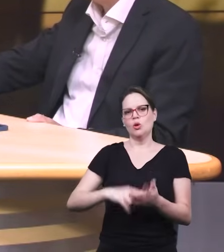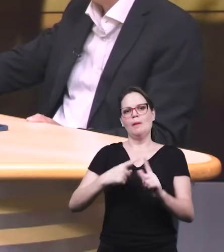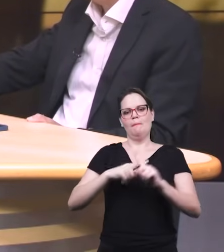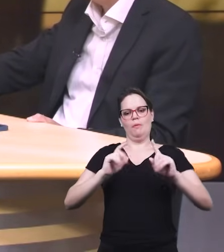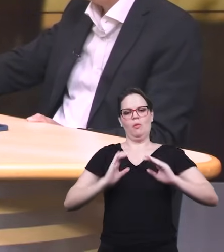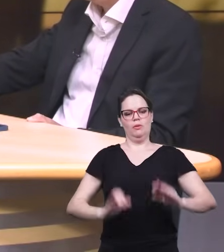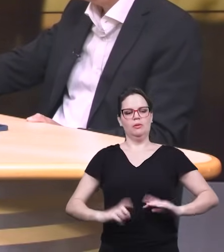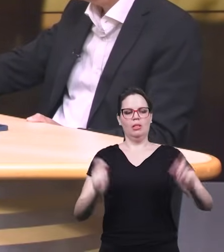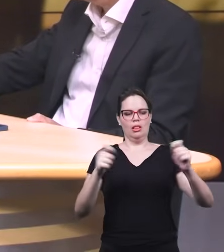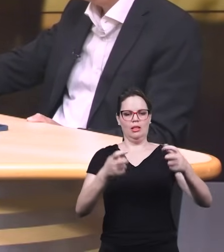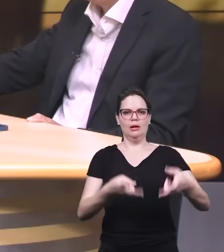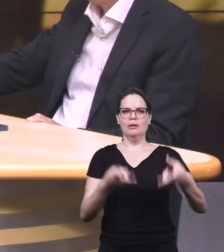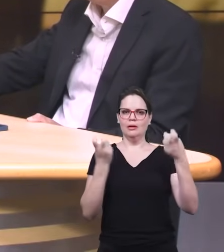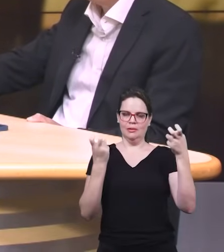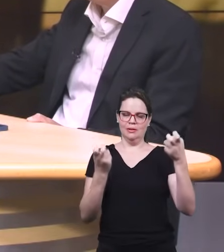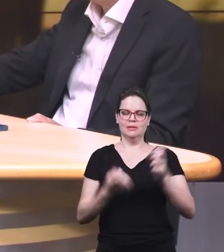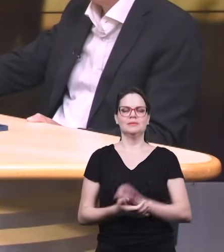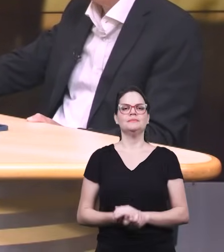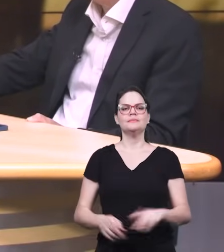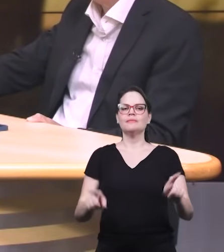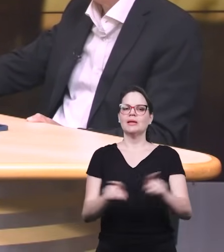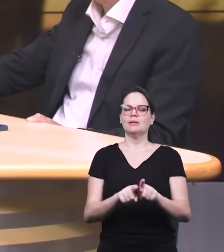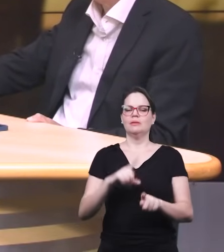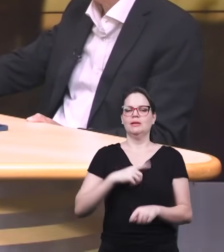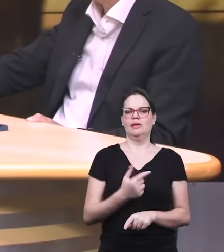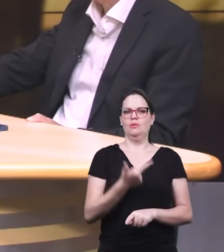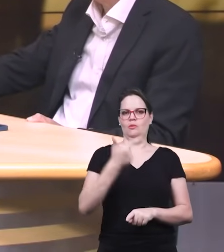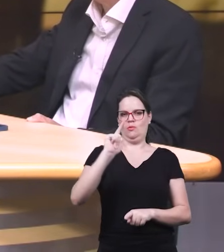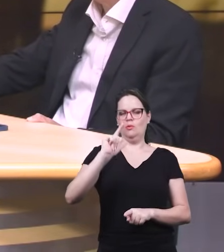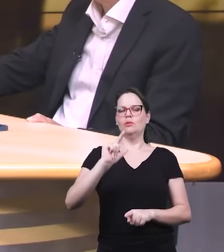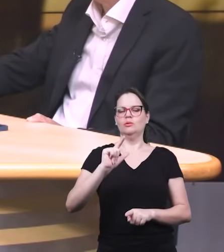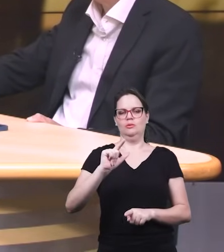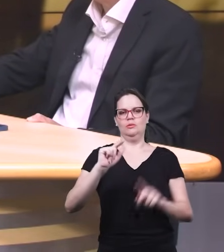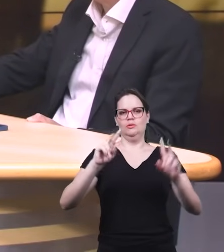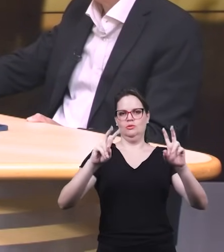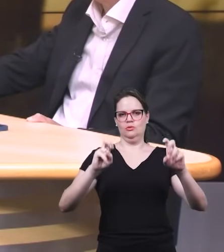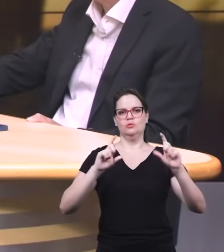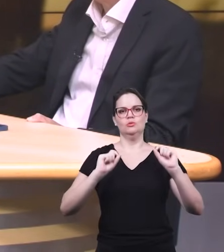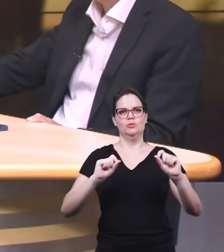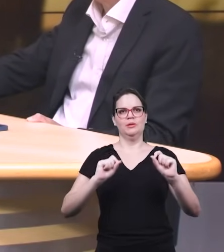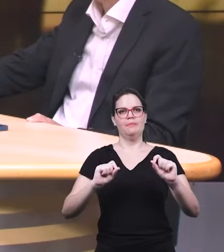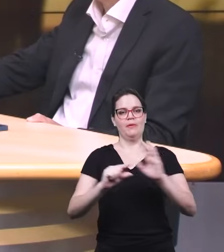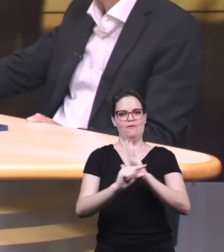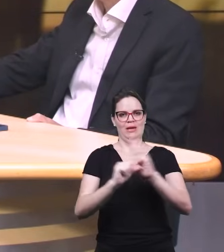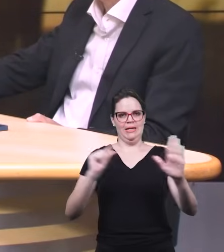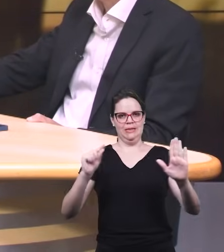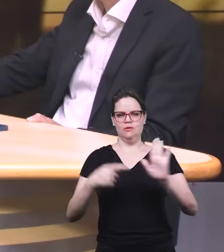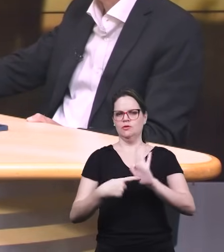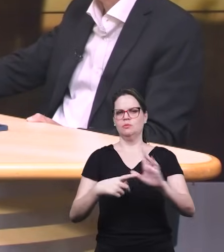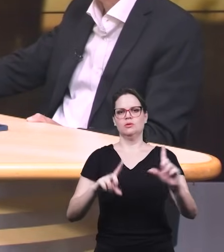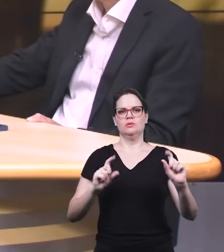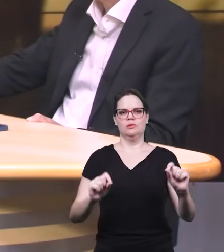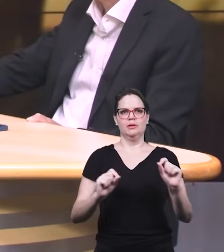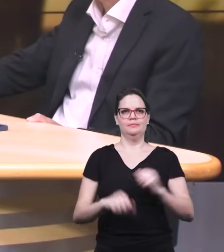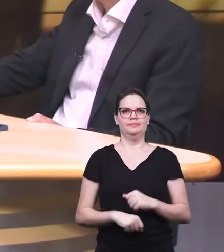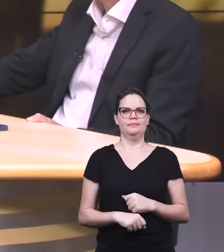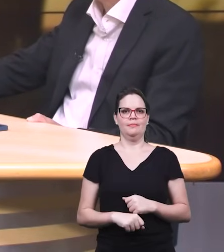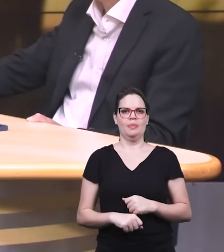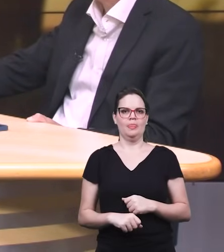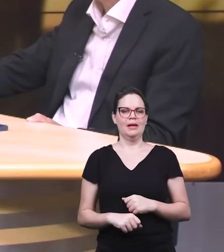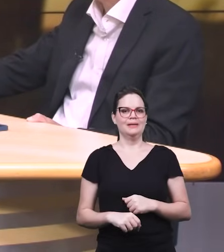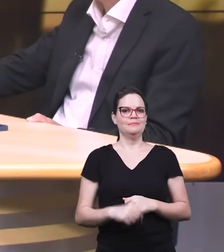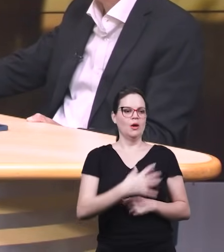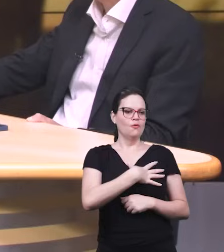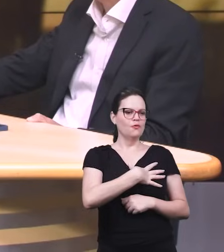no assunto, que a gente volta aqui no primeiro versículo, de ter essa percepção. O filho procurou primeiro ali